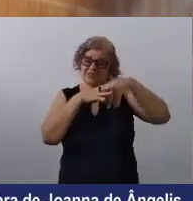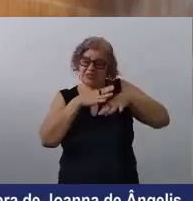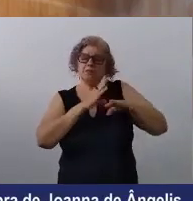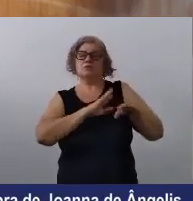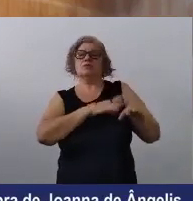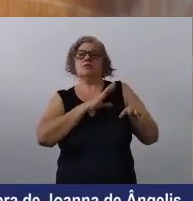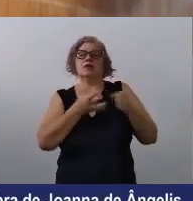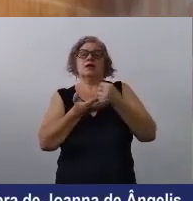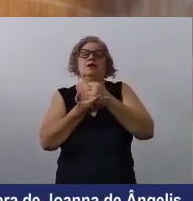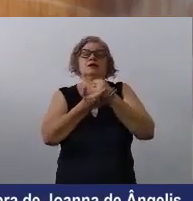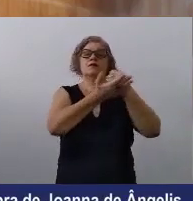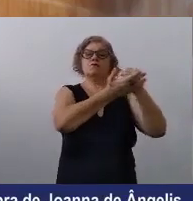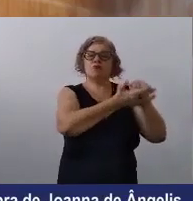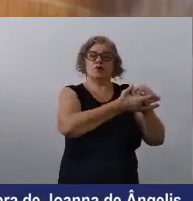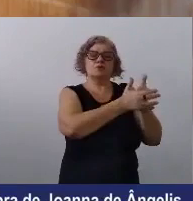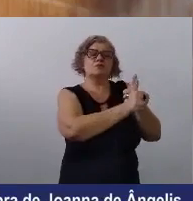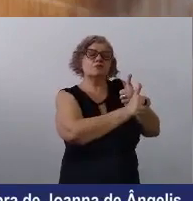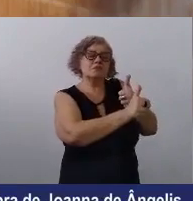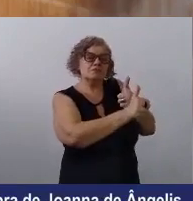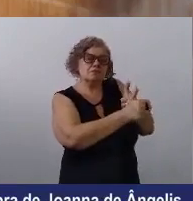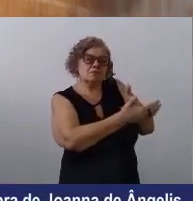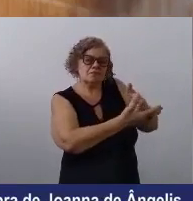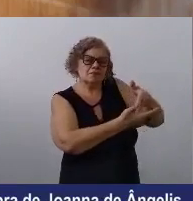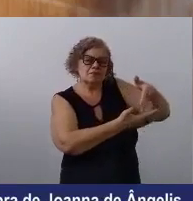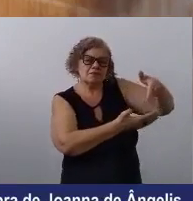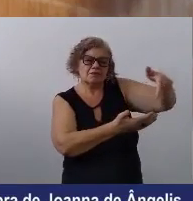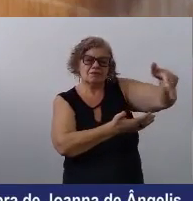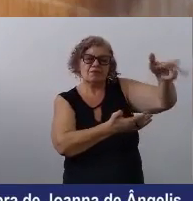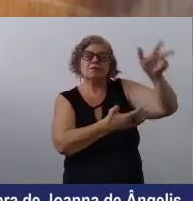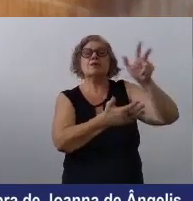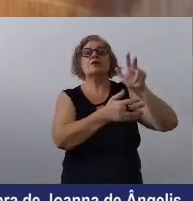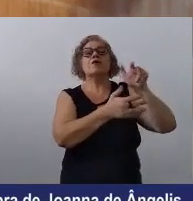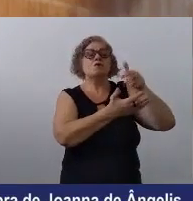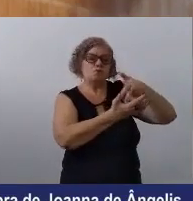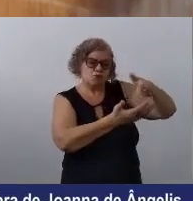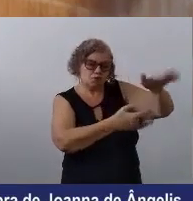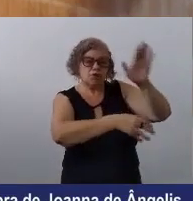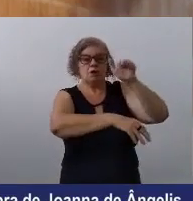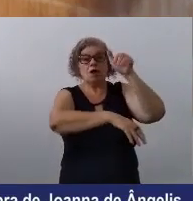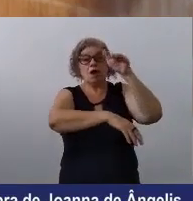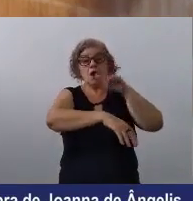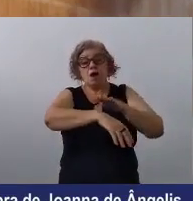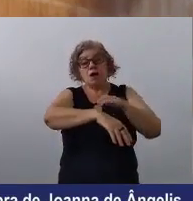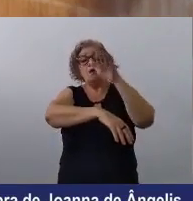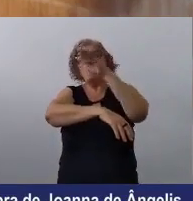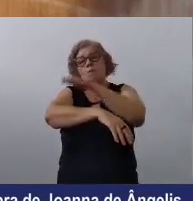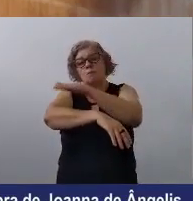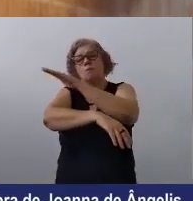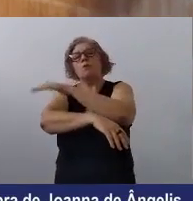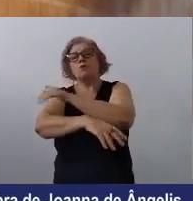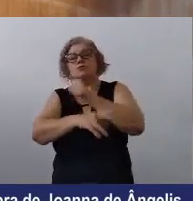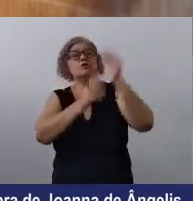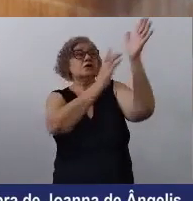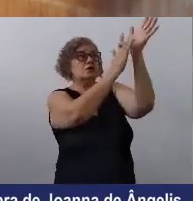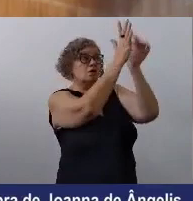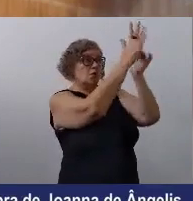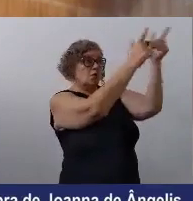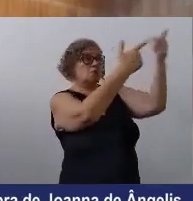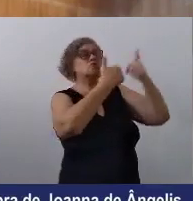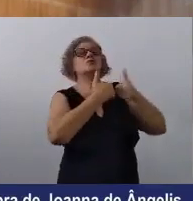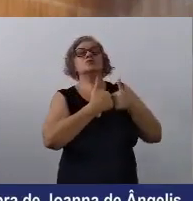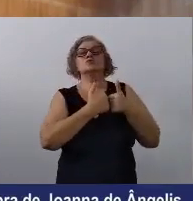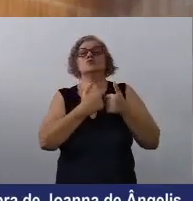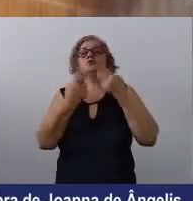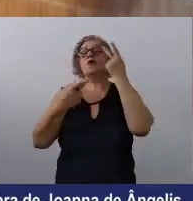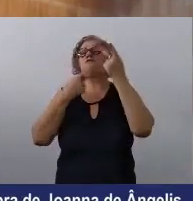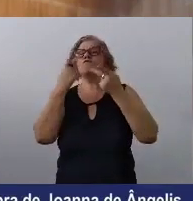junto a Joana, e ela pegou-se e se dirigiu naquela tarde sublime no monte Curumhatim, quando Jesus trouxe